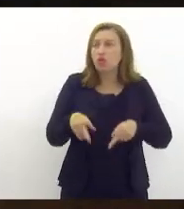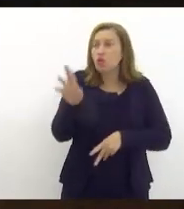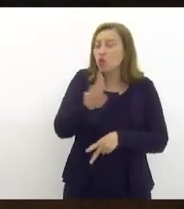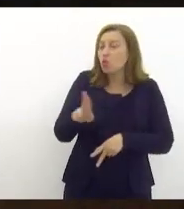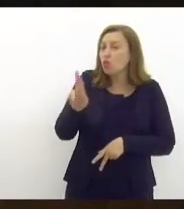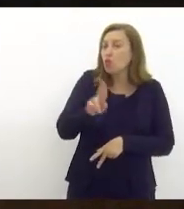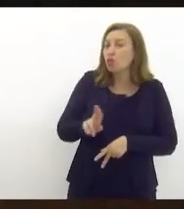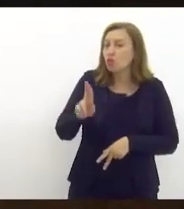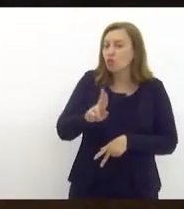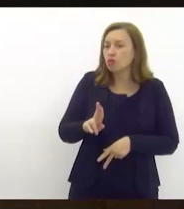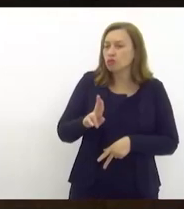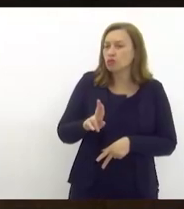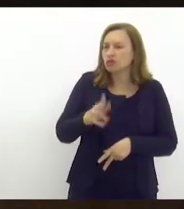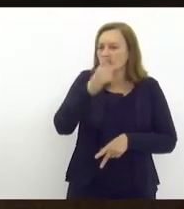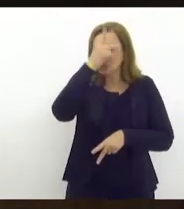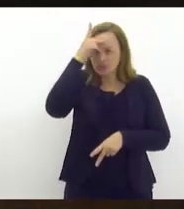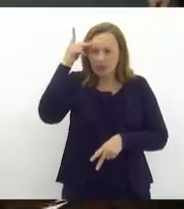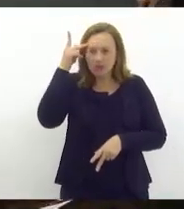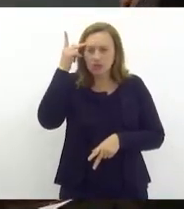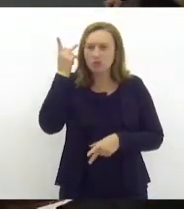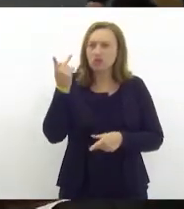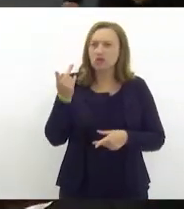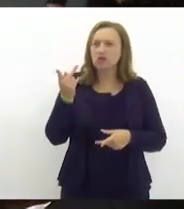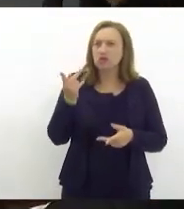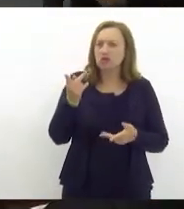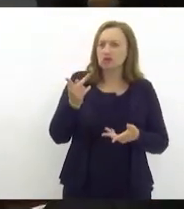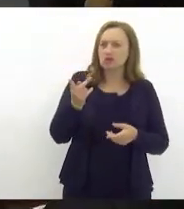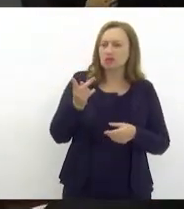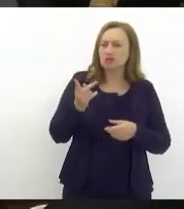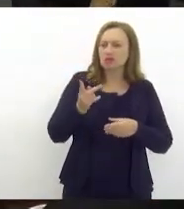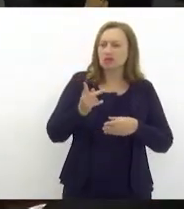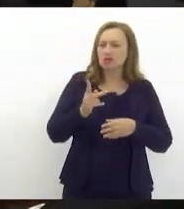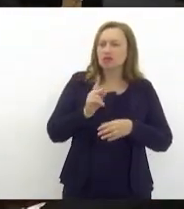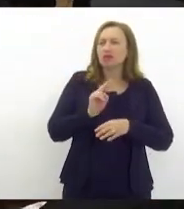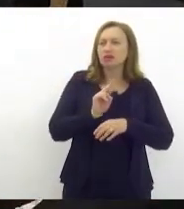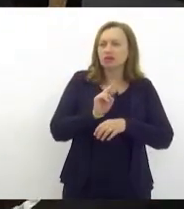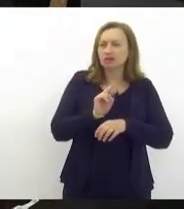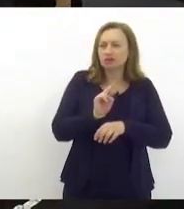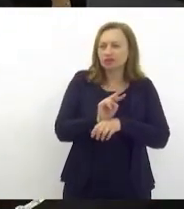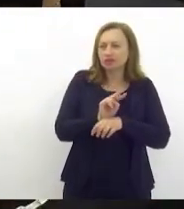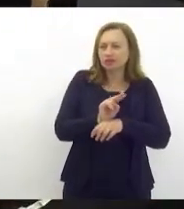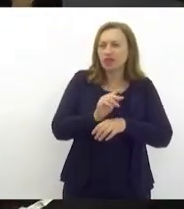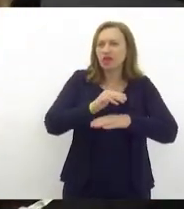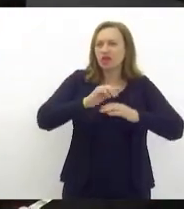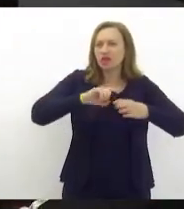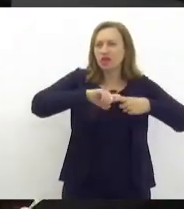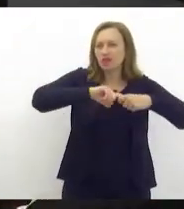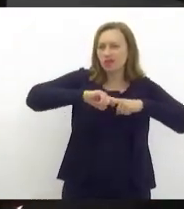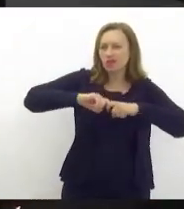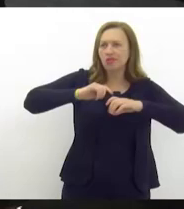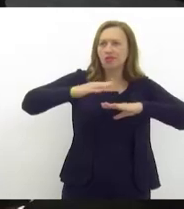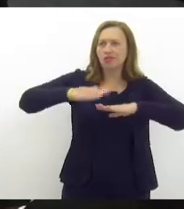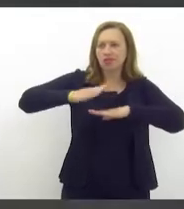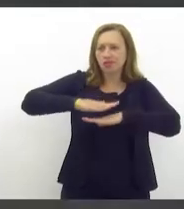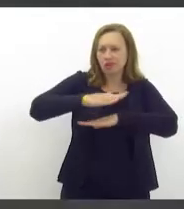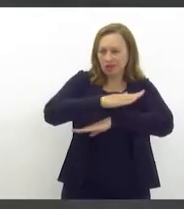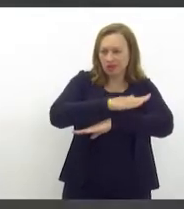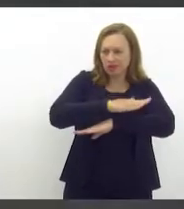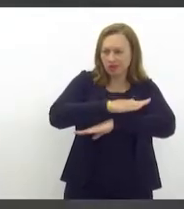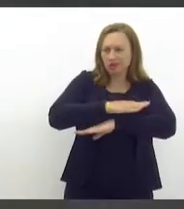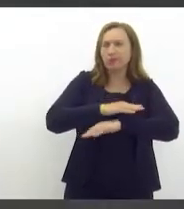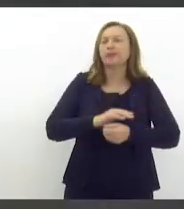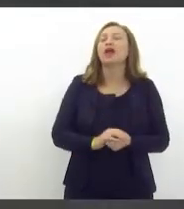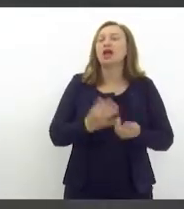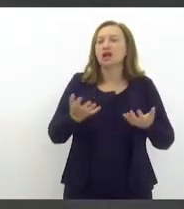cegonha nessas operações, presidente. Muito obrigado. Pela ordem, presidente. Presidente, eu quero aqui me